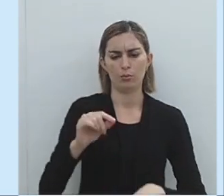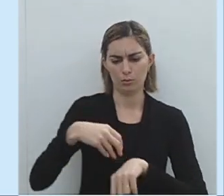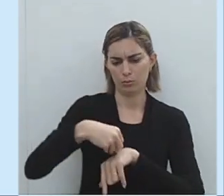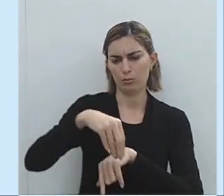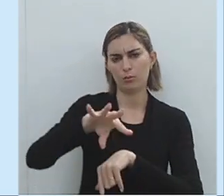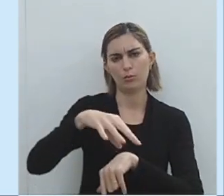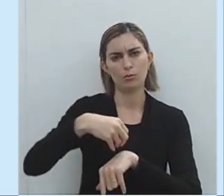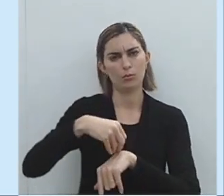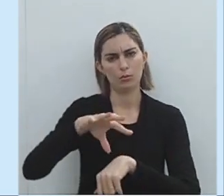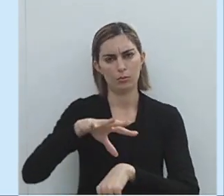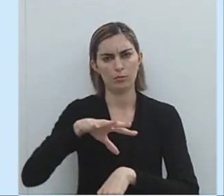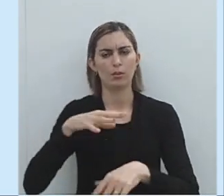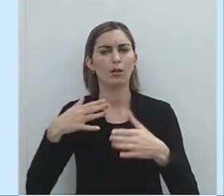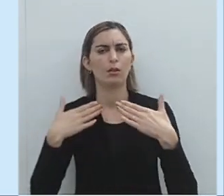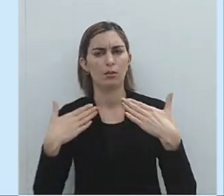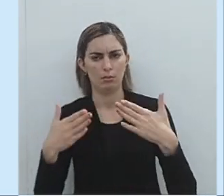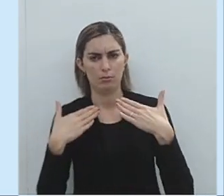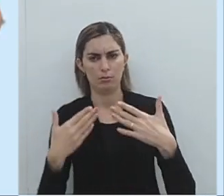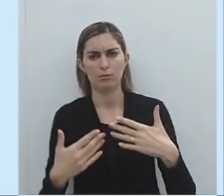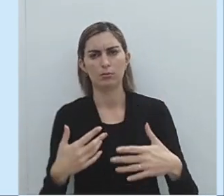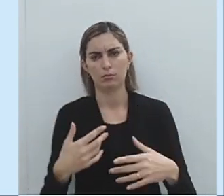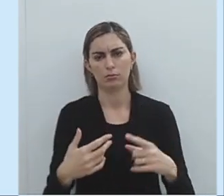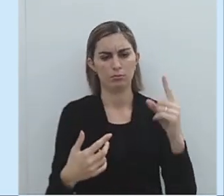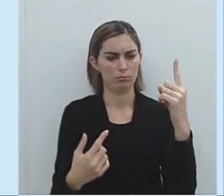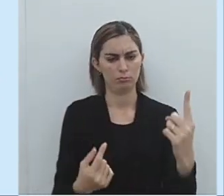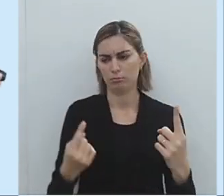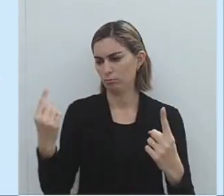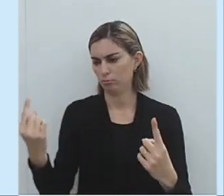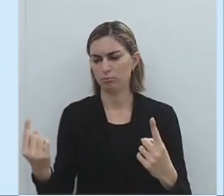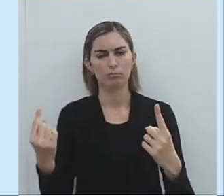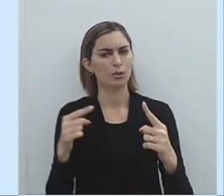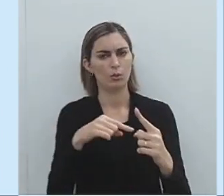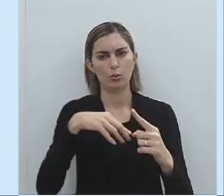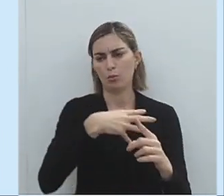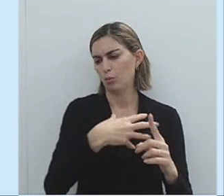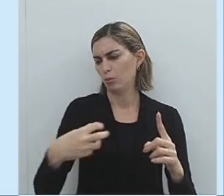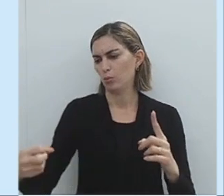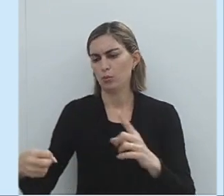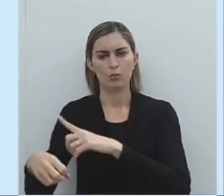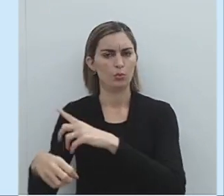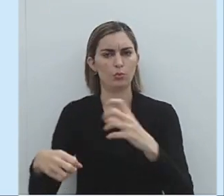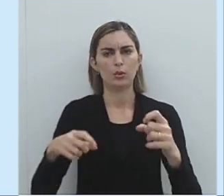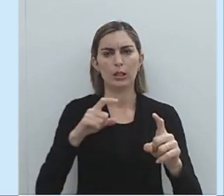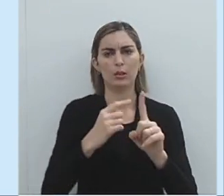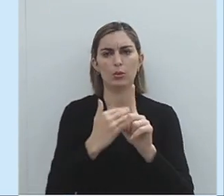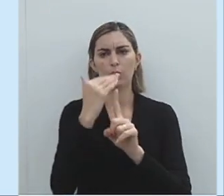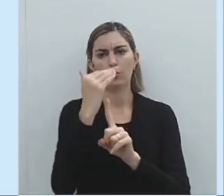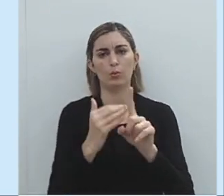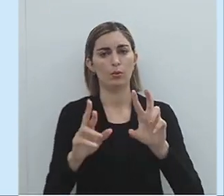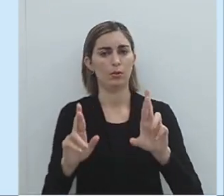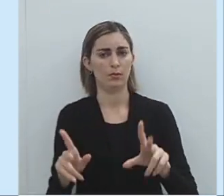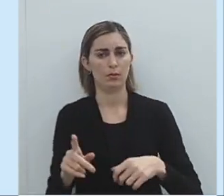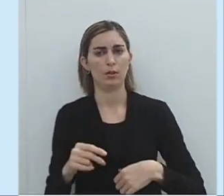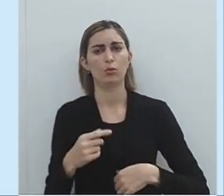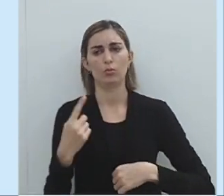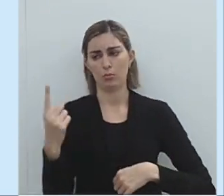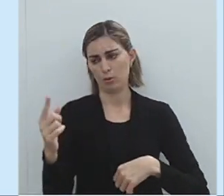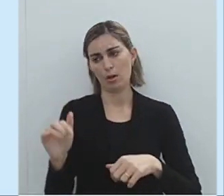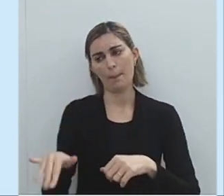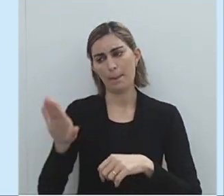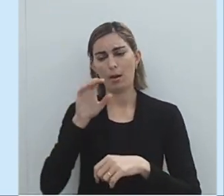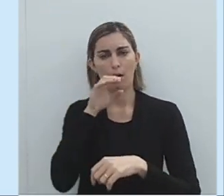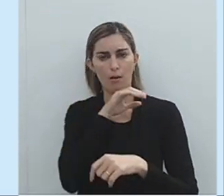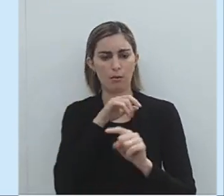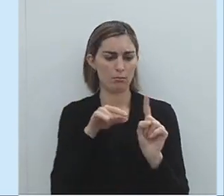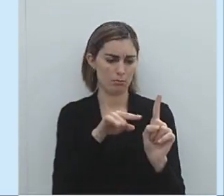da transferência de calor, onde eu tenho dois corpos e esses dois corpos têm temperaturas diferentes, né? Um pode estar